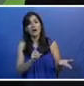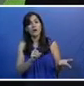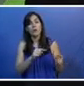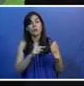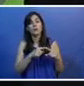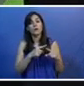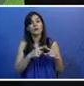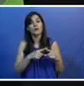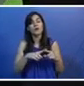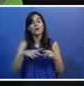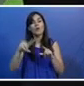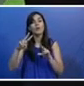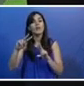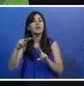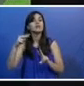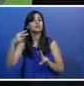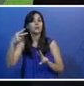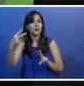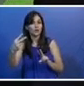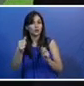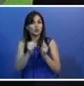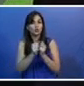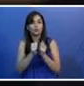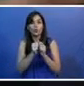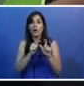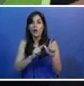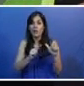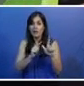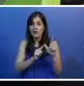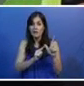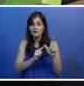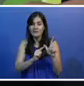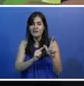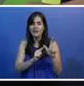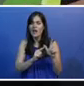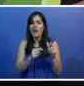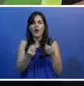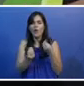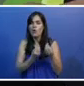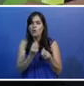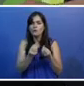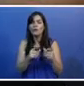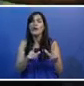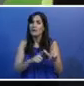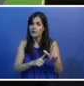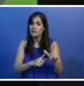Expoentes, quando eles estão nas letras, ele faz parte,